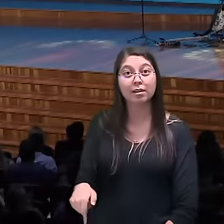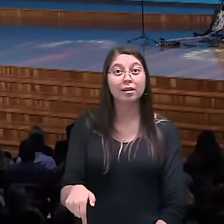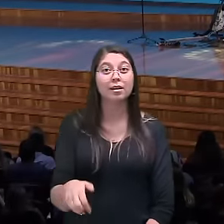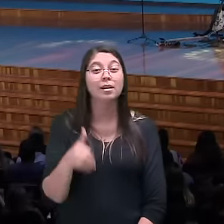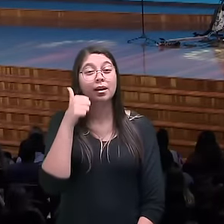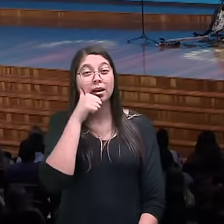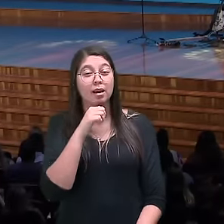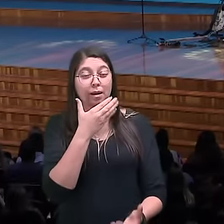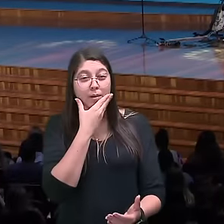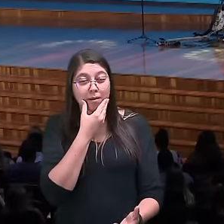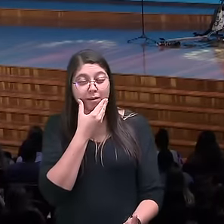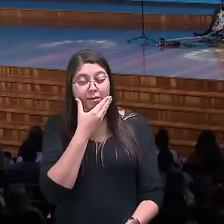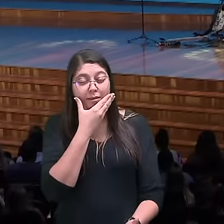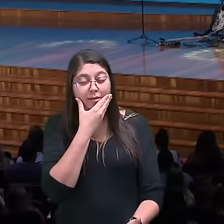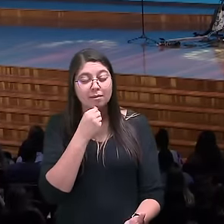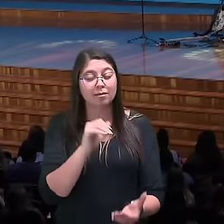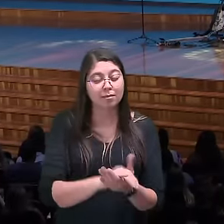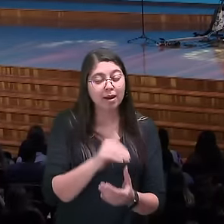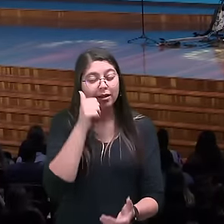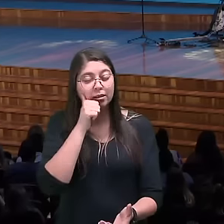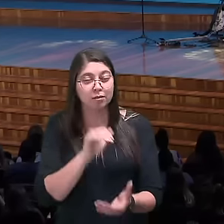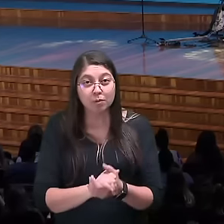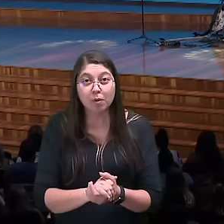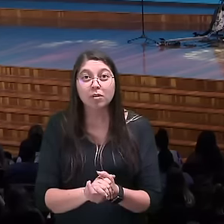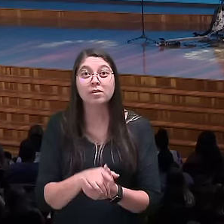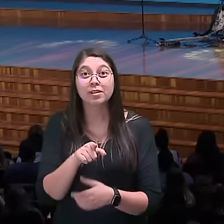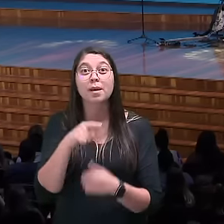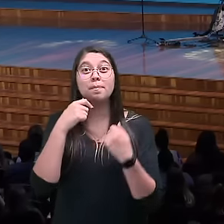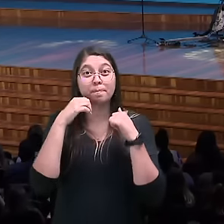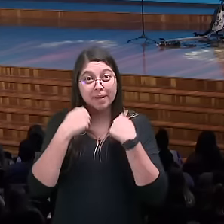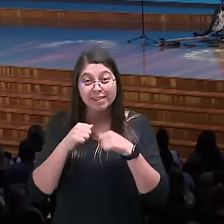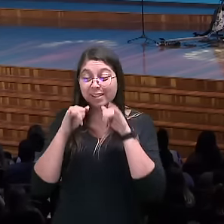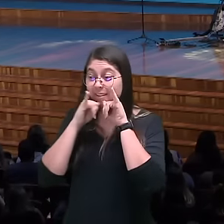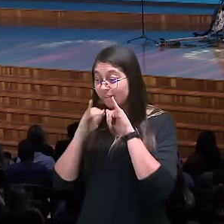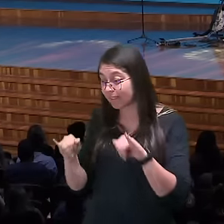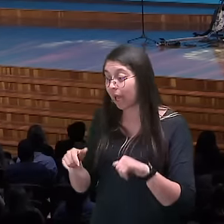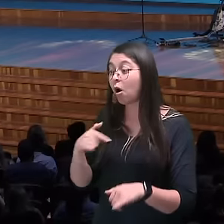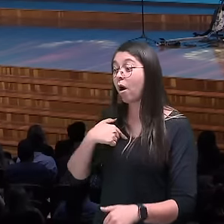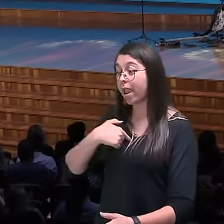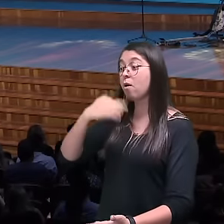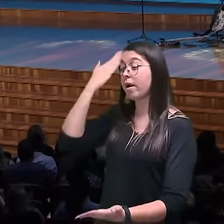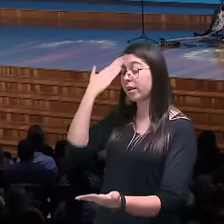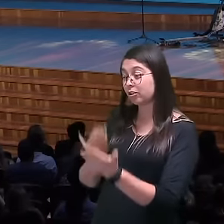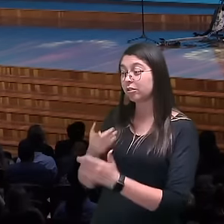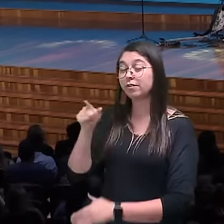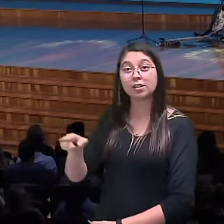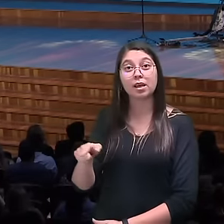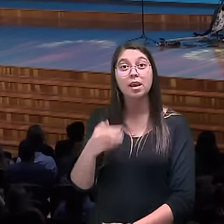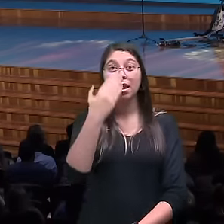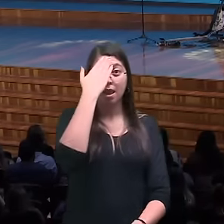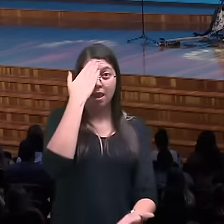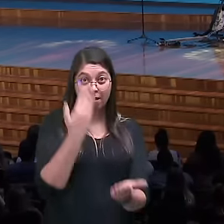marido, acredita nela. Tu marido precisa ouvir